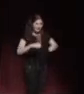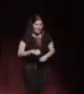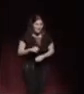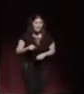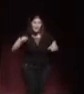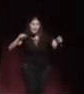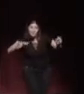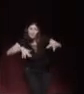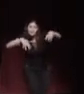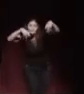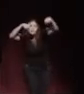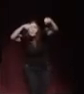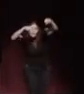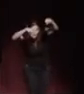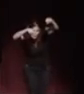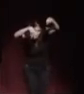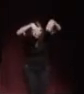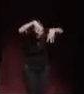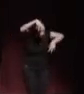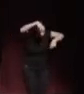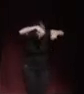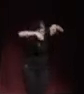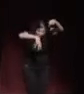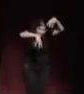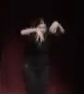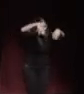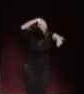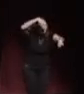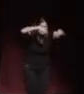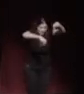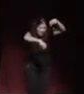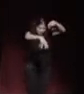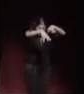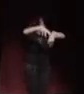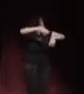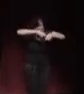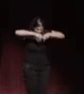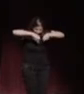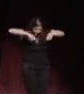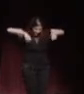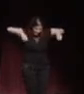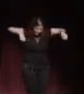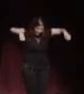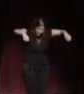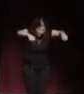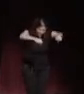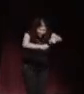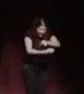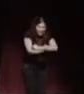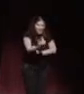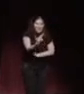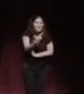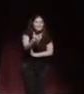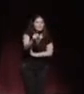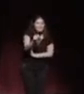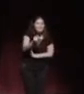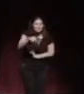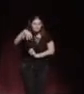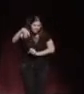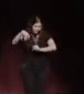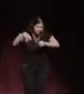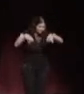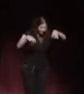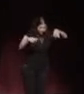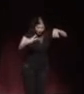Apagou a luz, luz. Contas 20, que as 20 são 1,